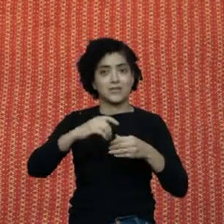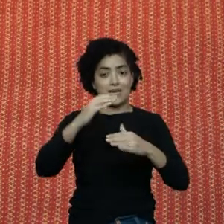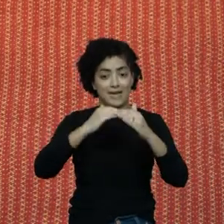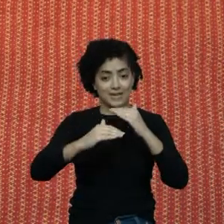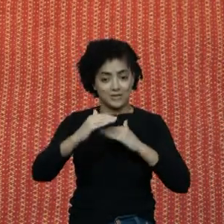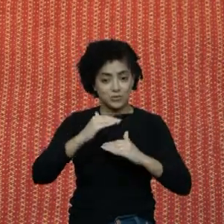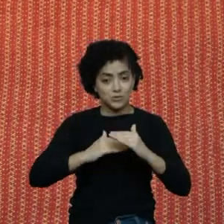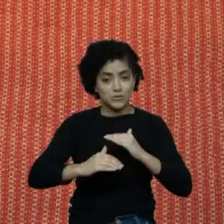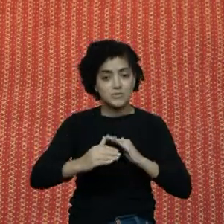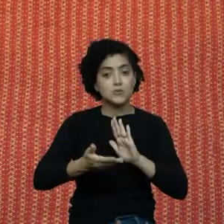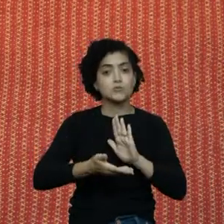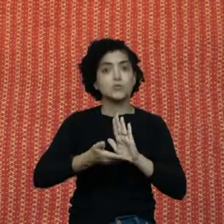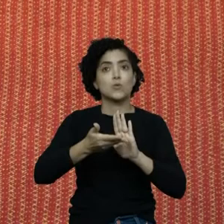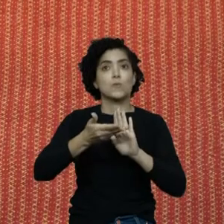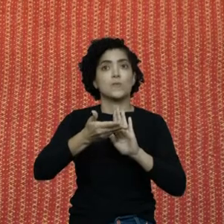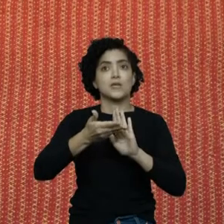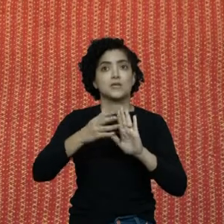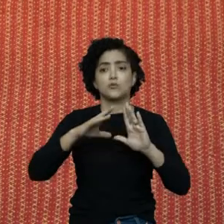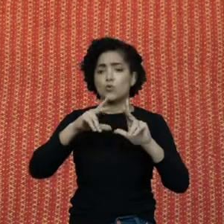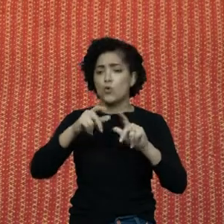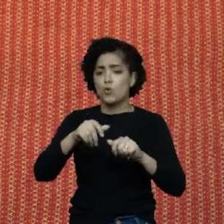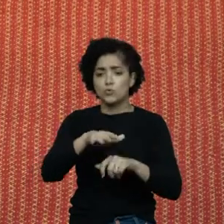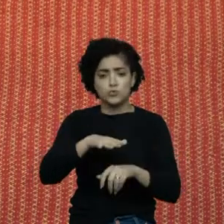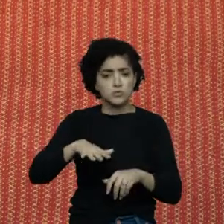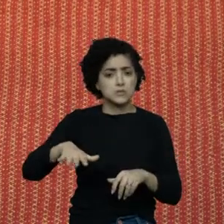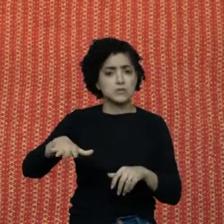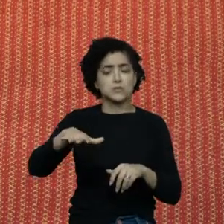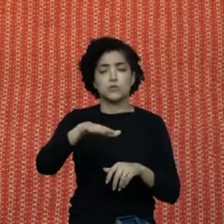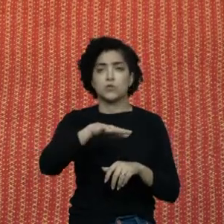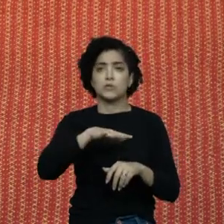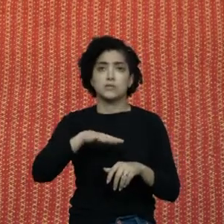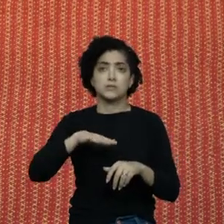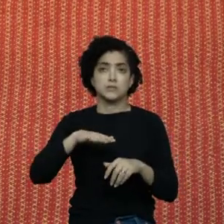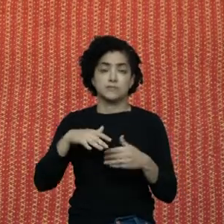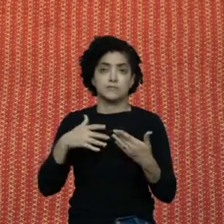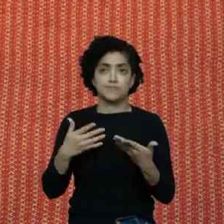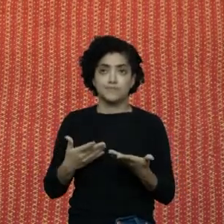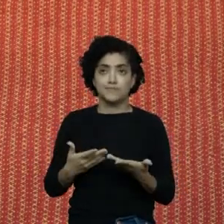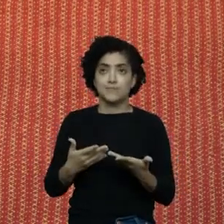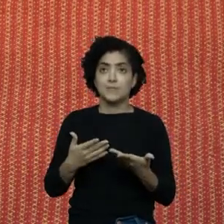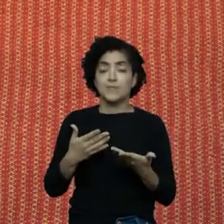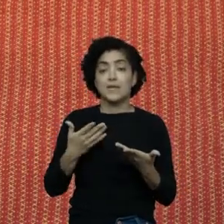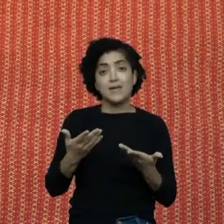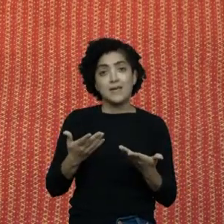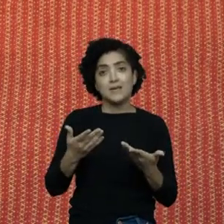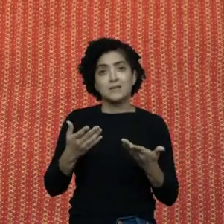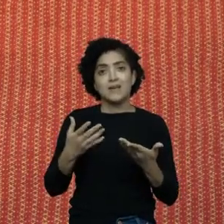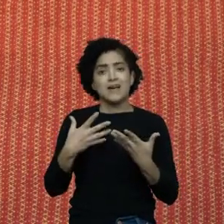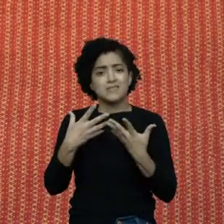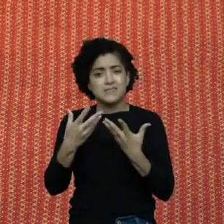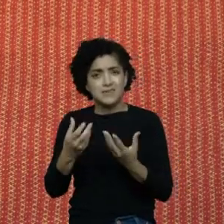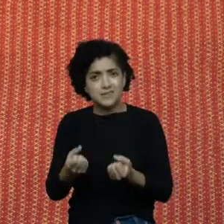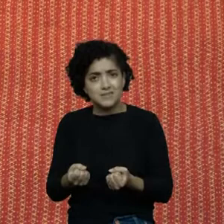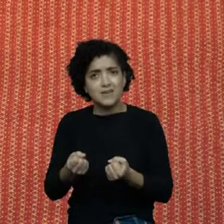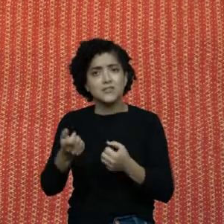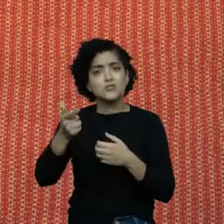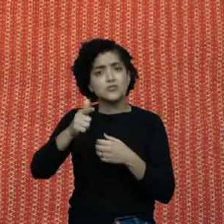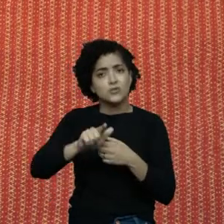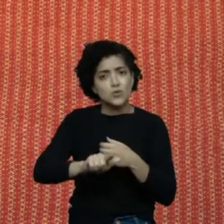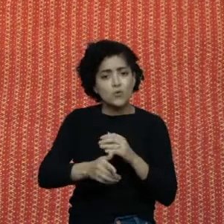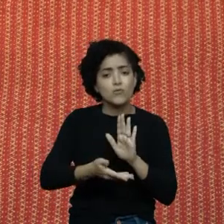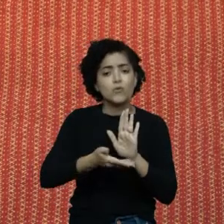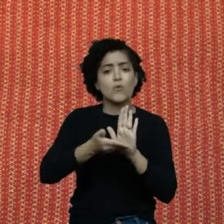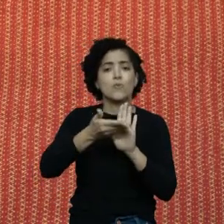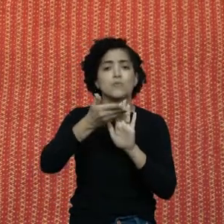retroação do aumento para todos os setores para todos os setores nós não podemos permitir mais um aumento